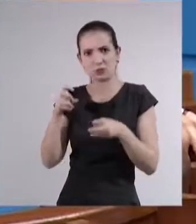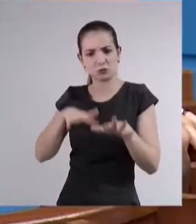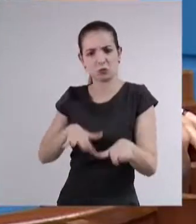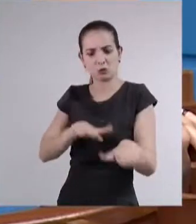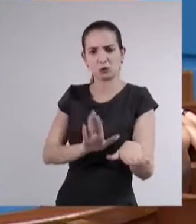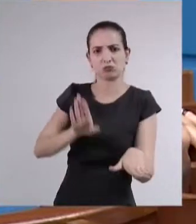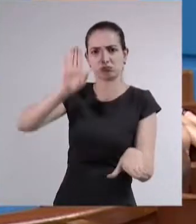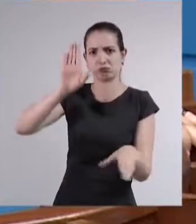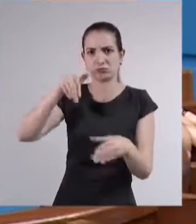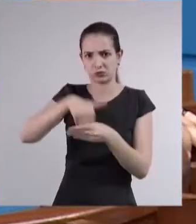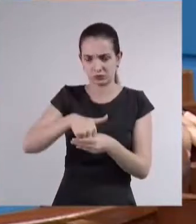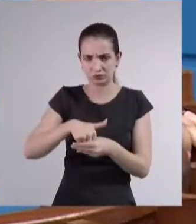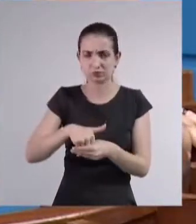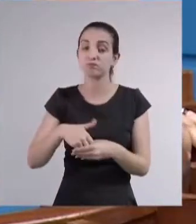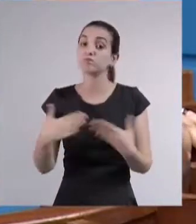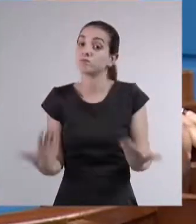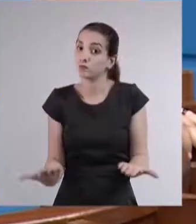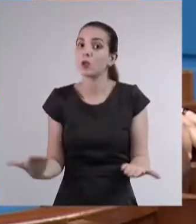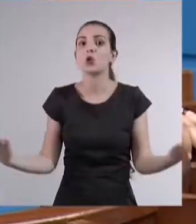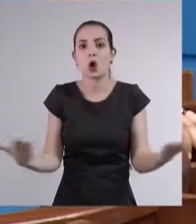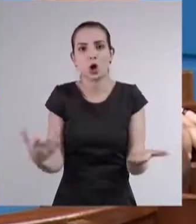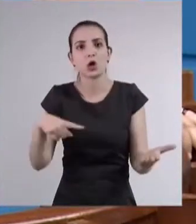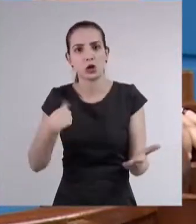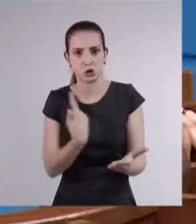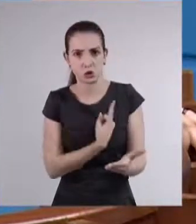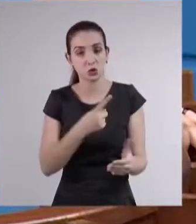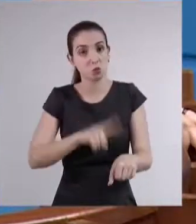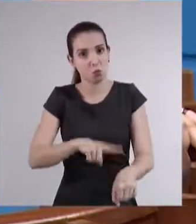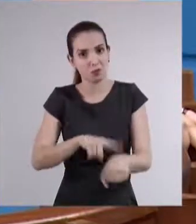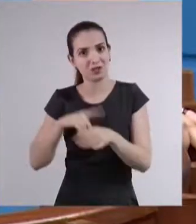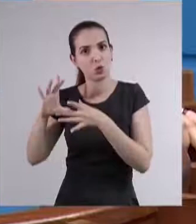Então, nós estamos vivendo hoje um momento